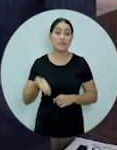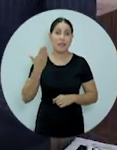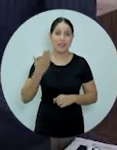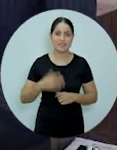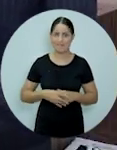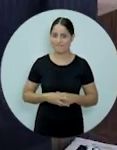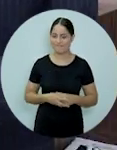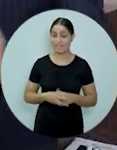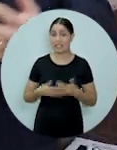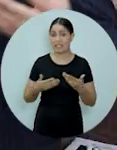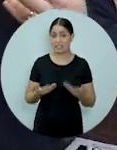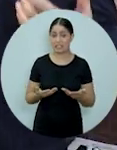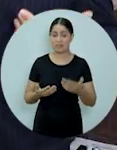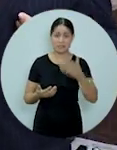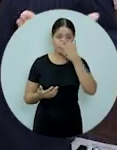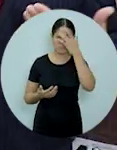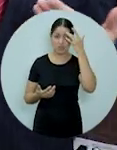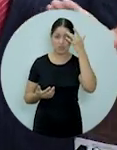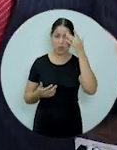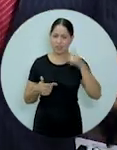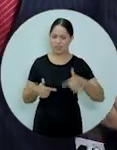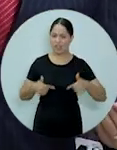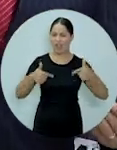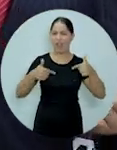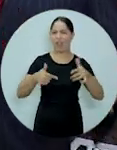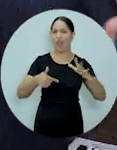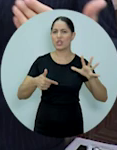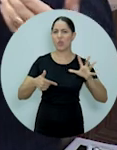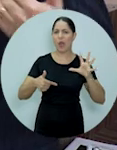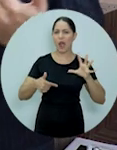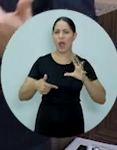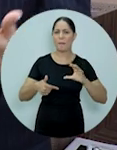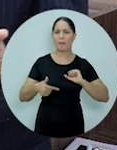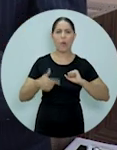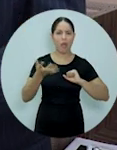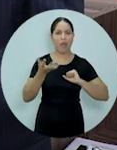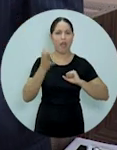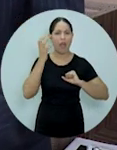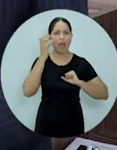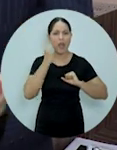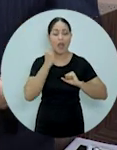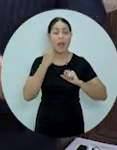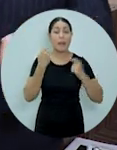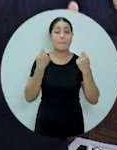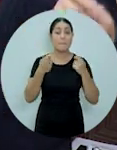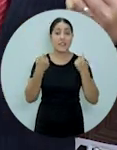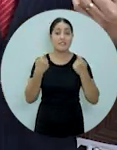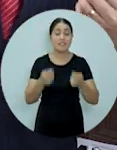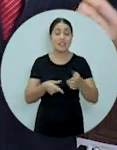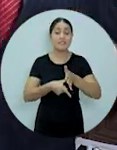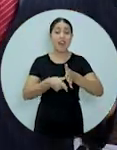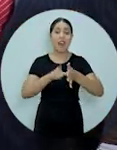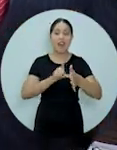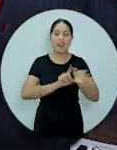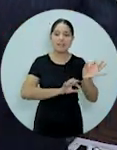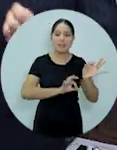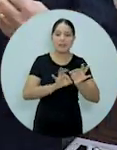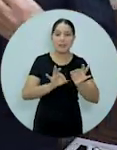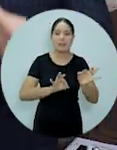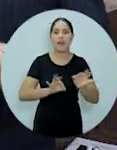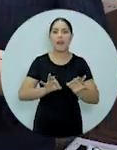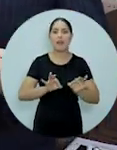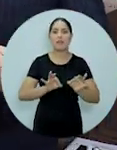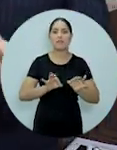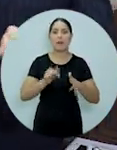anos. Aí, quem tem o ato de amar, esse ato de amor, de adotar, tem que estar preparada